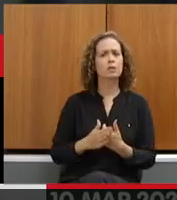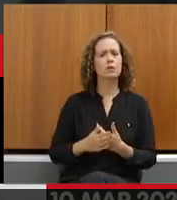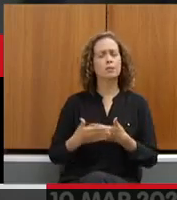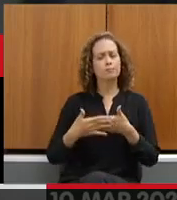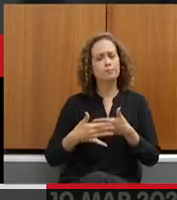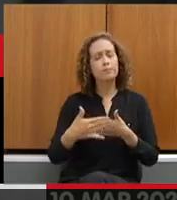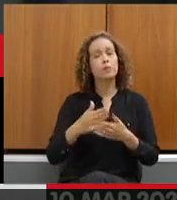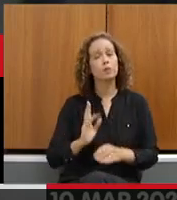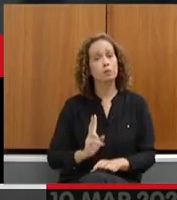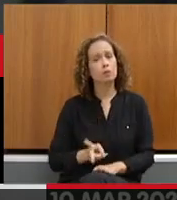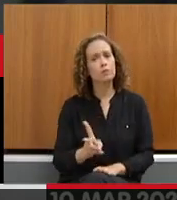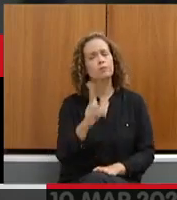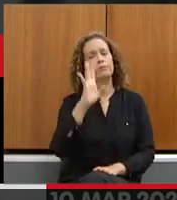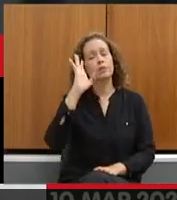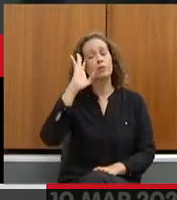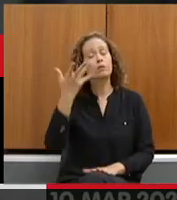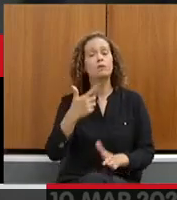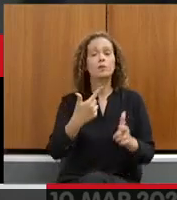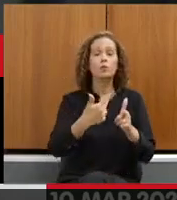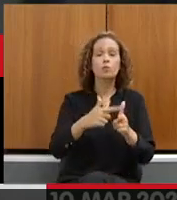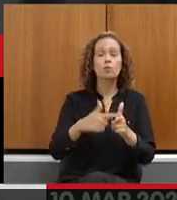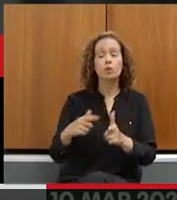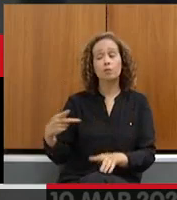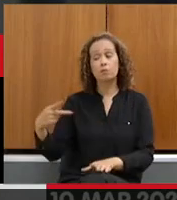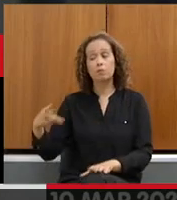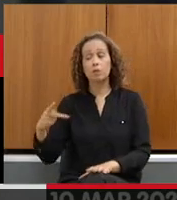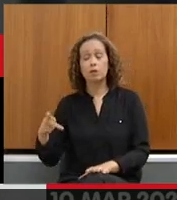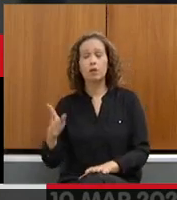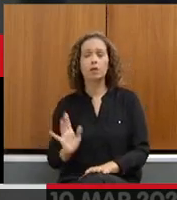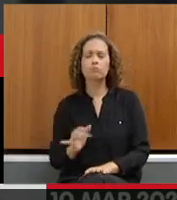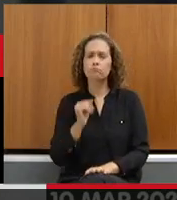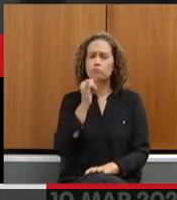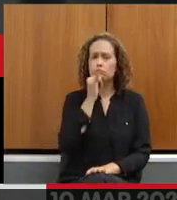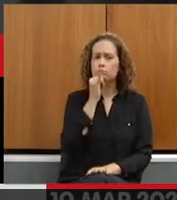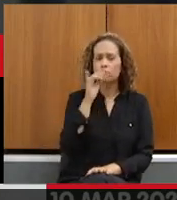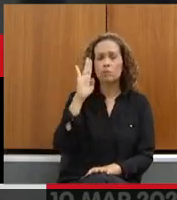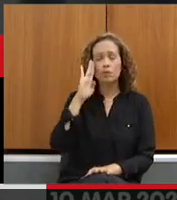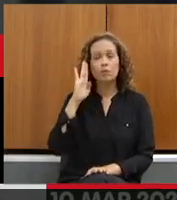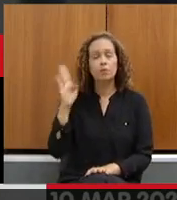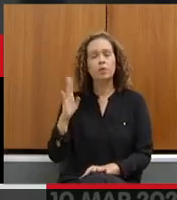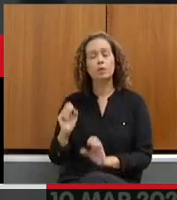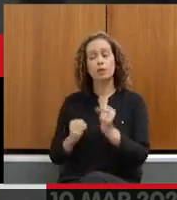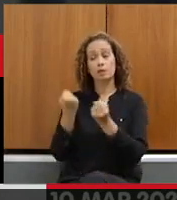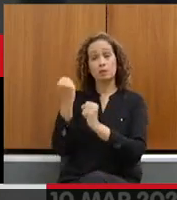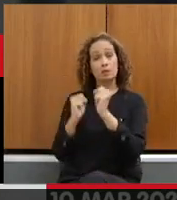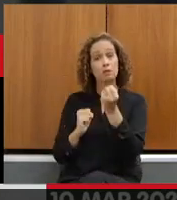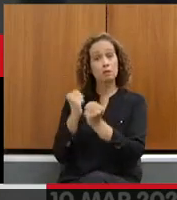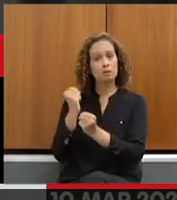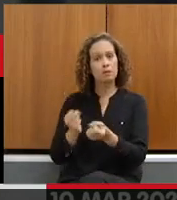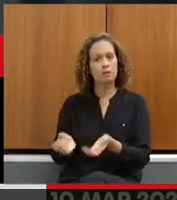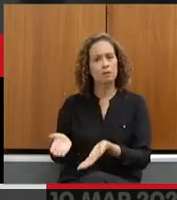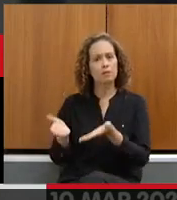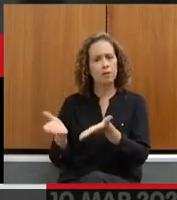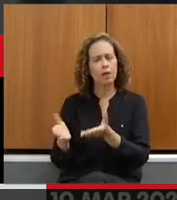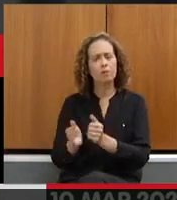à frente para resolver um problema da funed no sentido principalmente que essa fábrica de China muito a nossa ampliar a capacidade